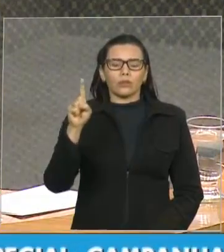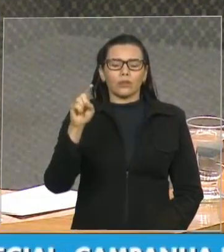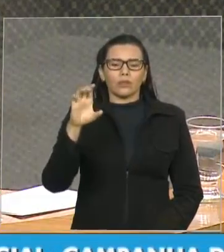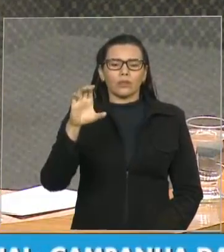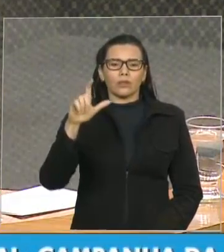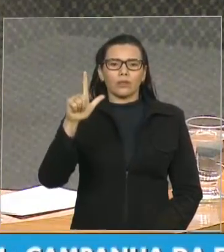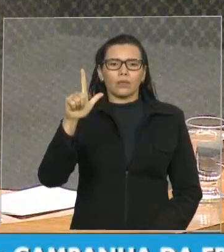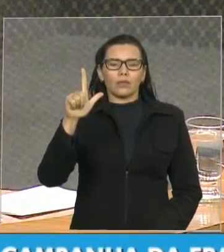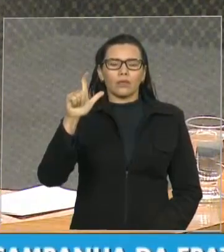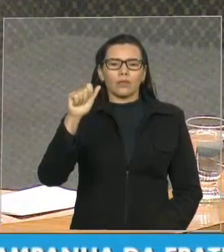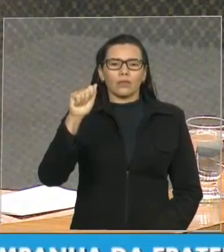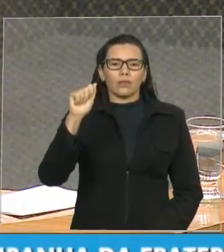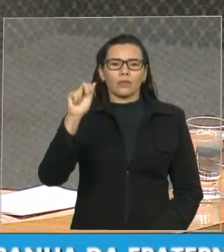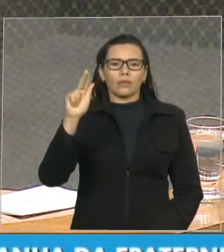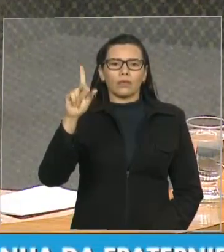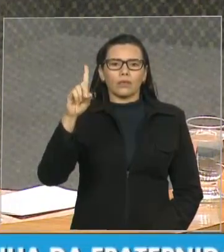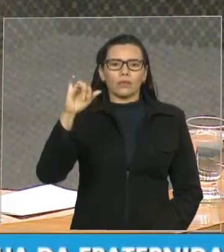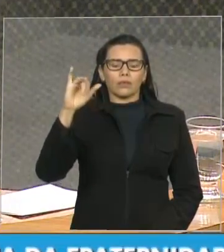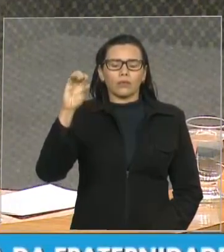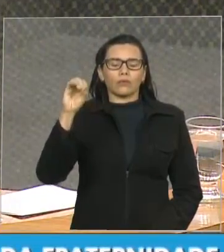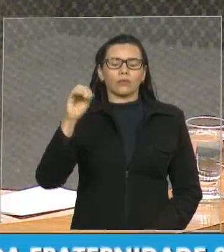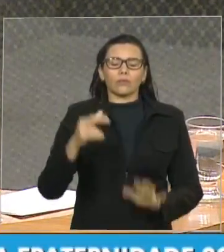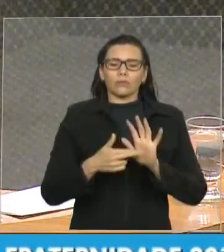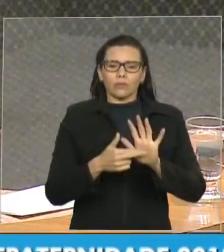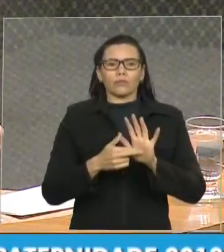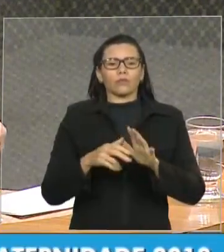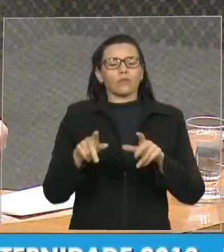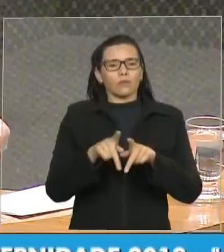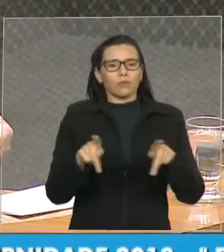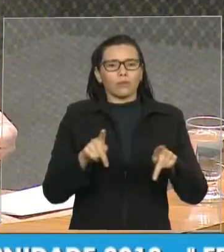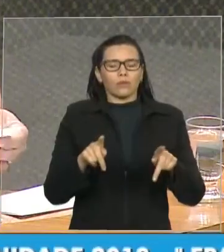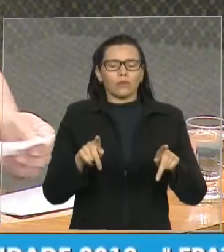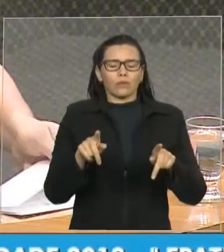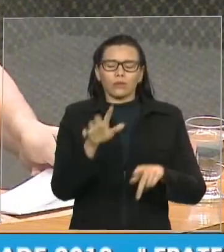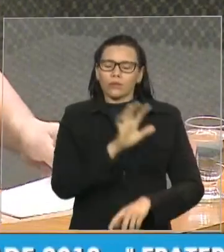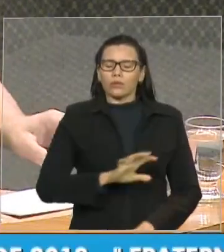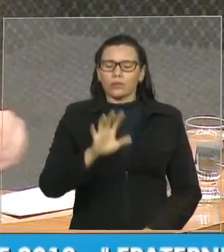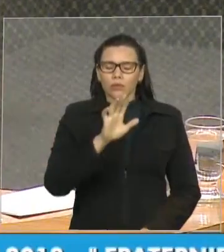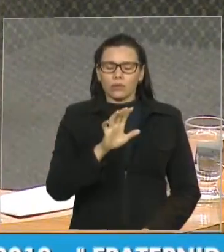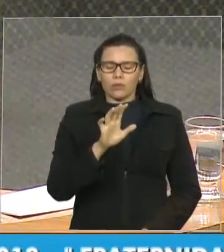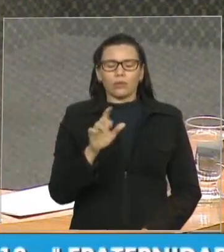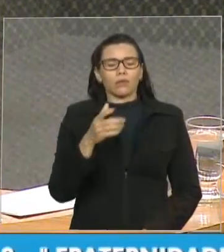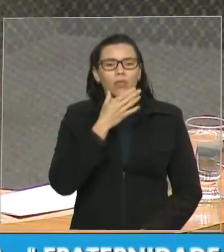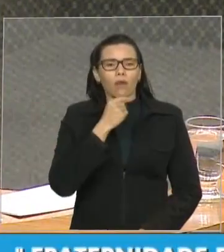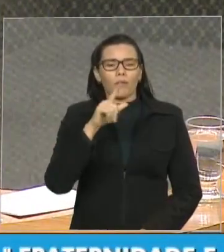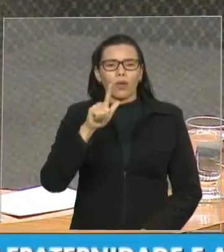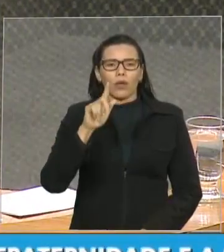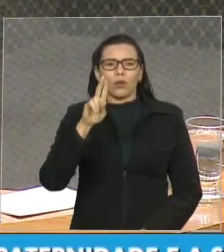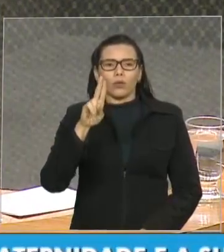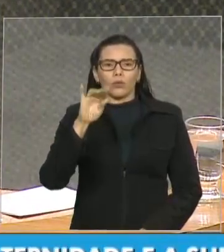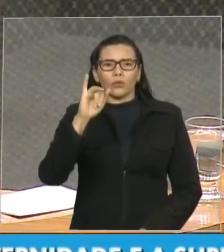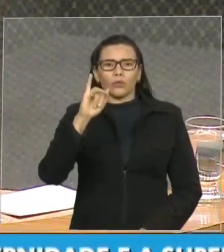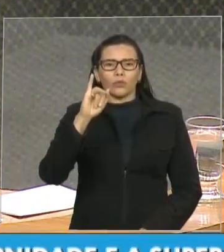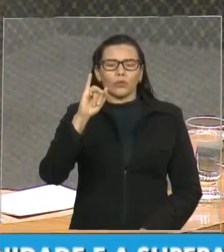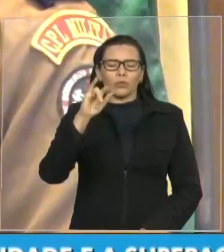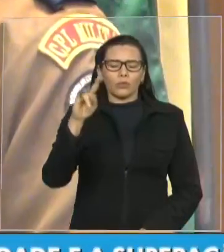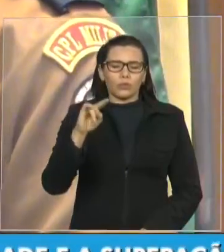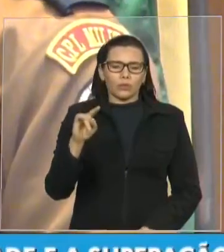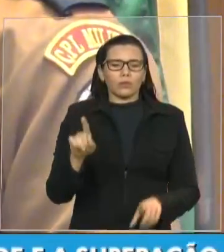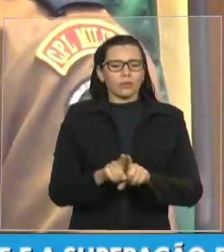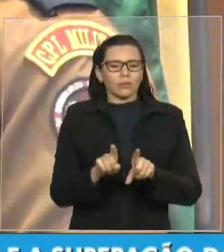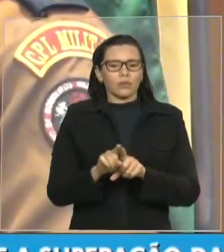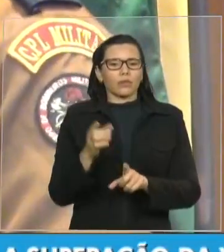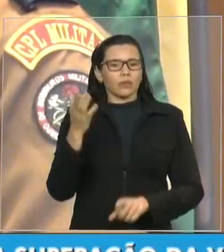ato representando o Procurador-Geral de Justiça, doutor Luiz Gonzaga Martins, senhor Delso de